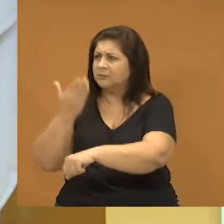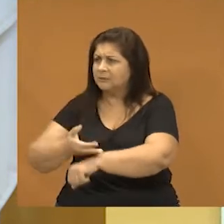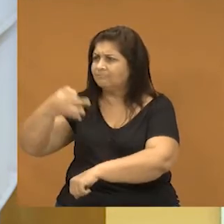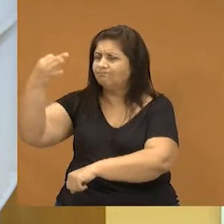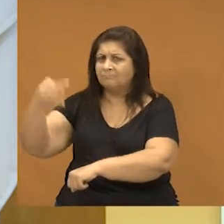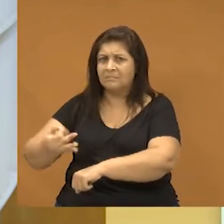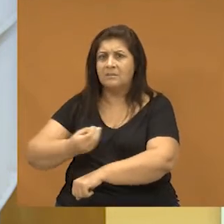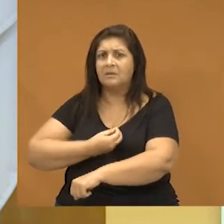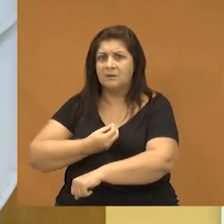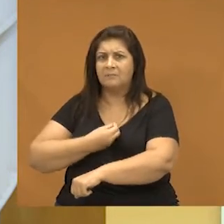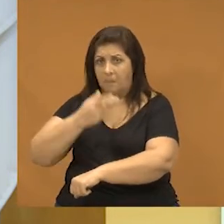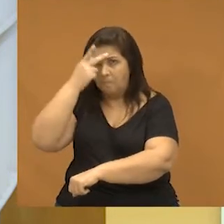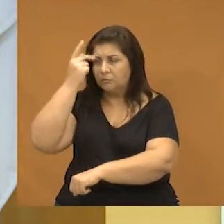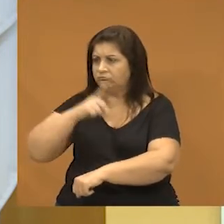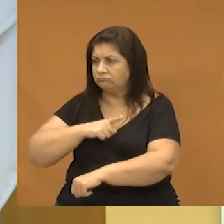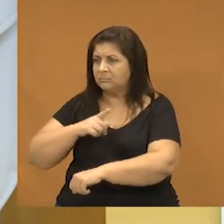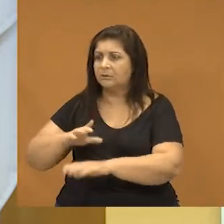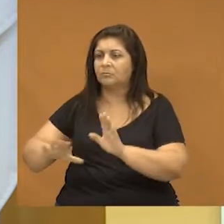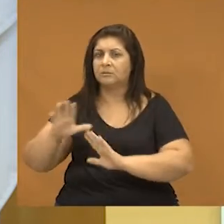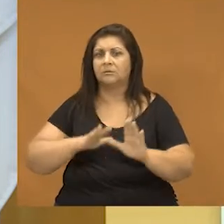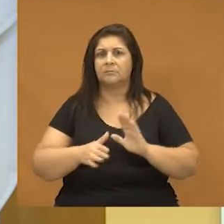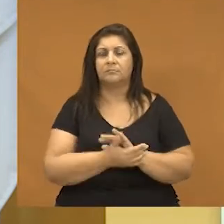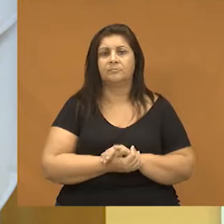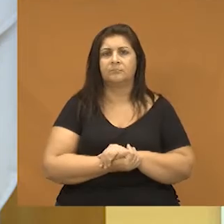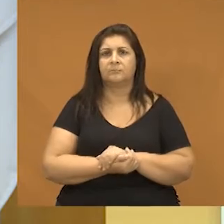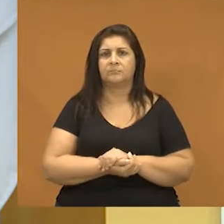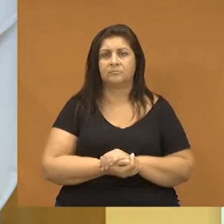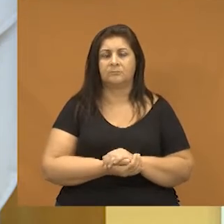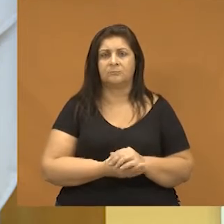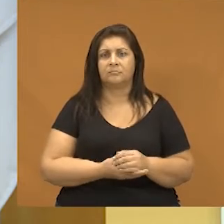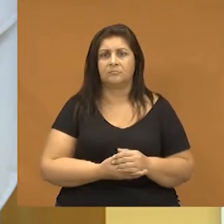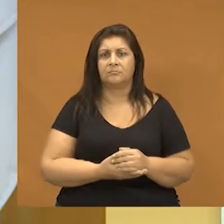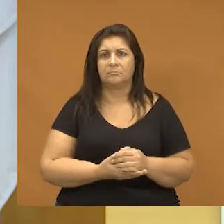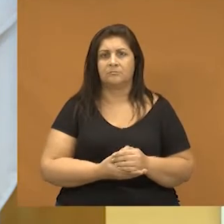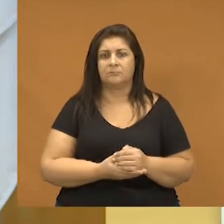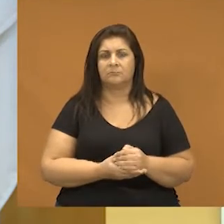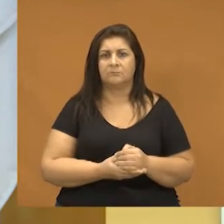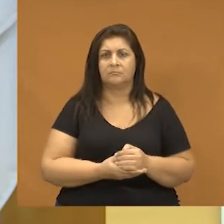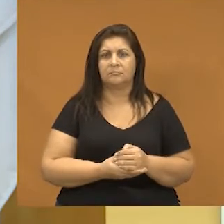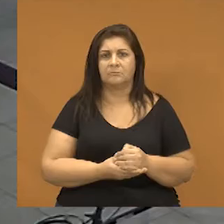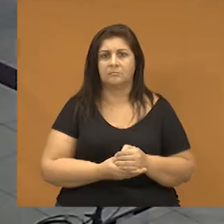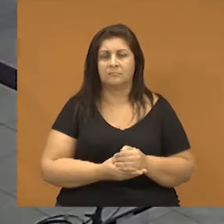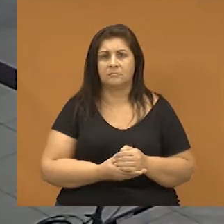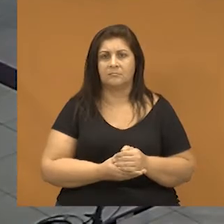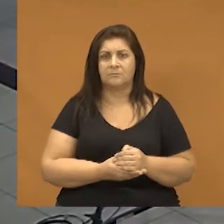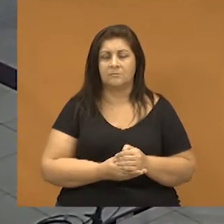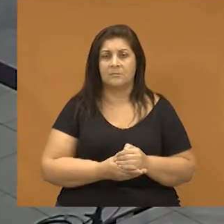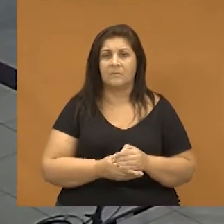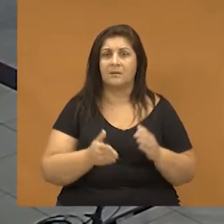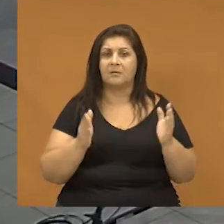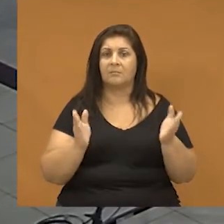o cidadão vai receber o atendimento. Por favor, fique à vontade, Derbal. Só que você vê, logo no início do projeto, já